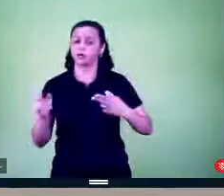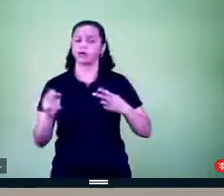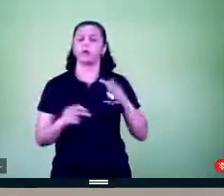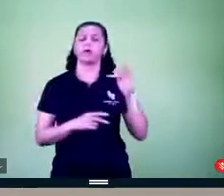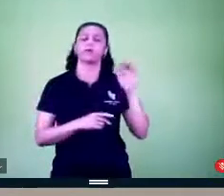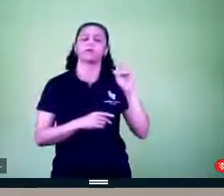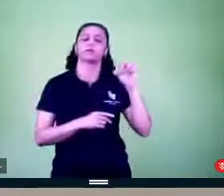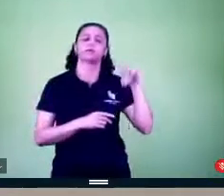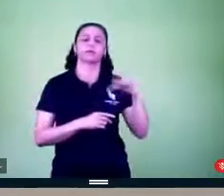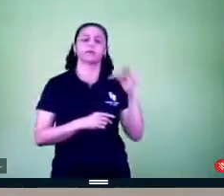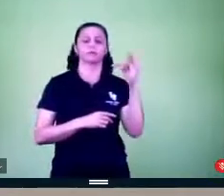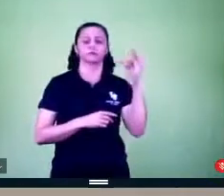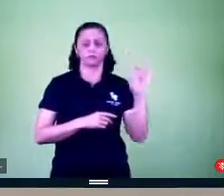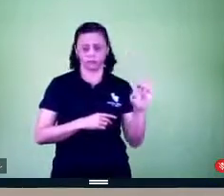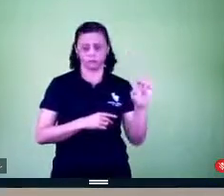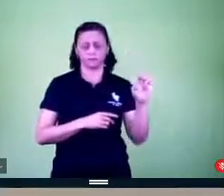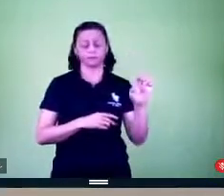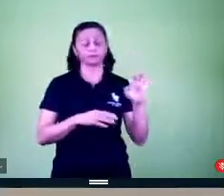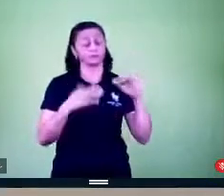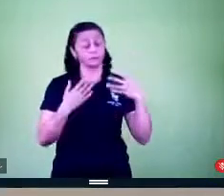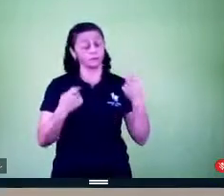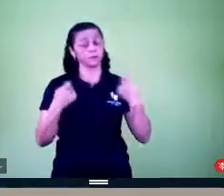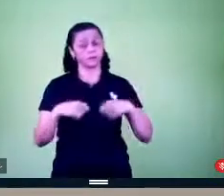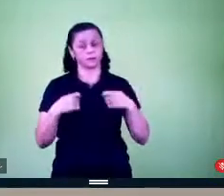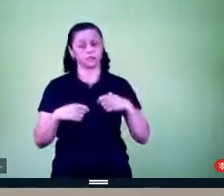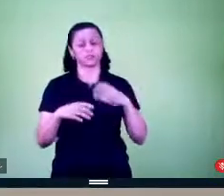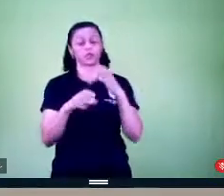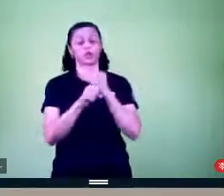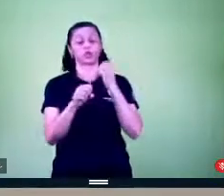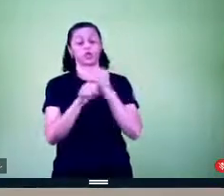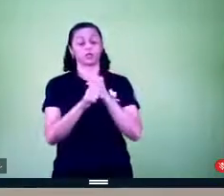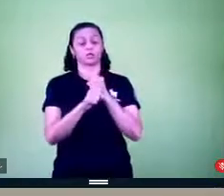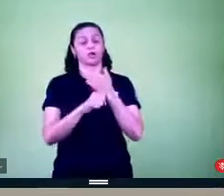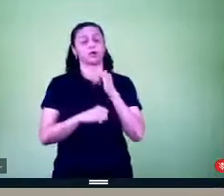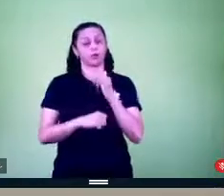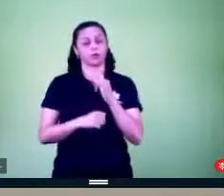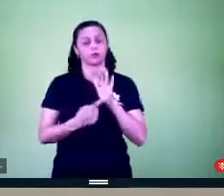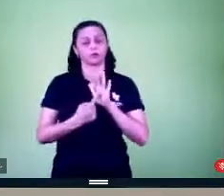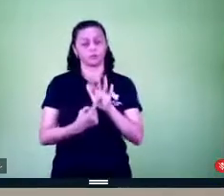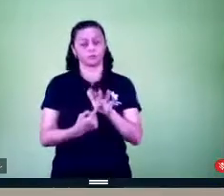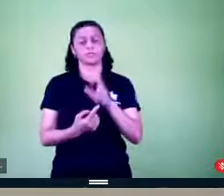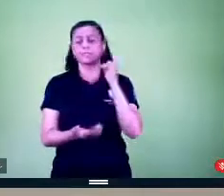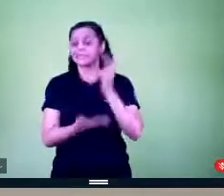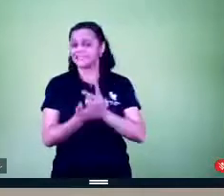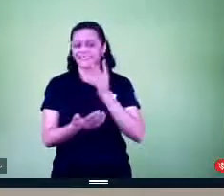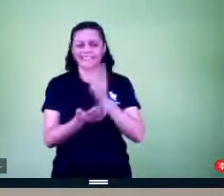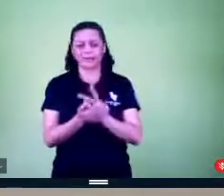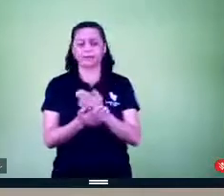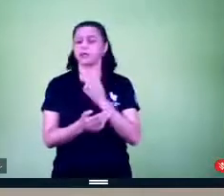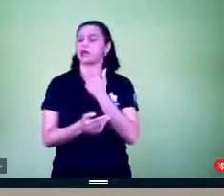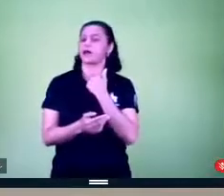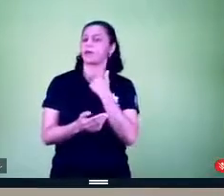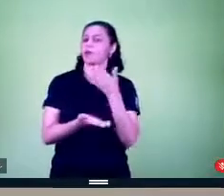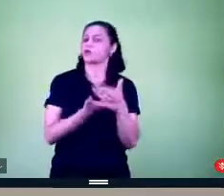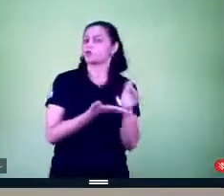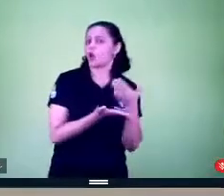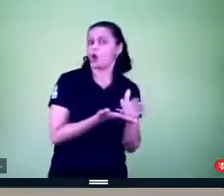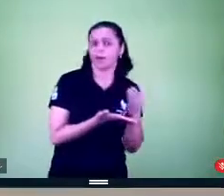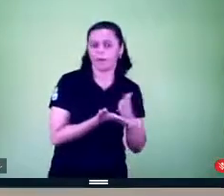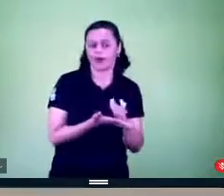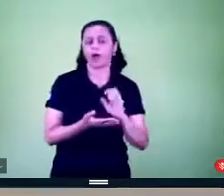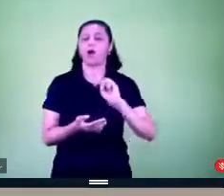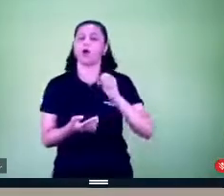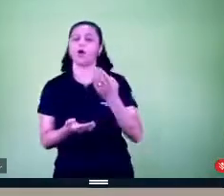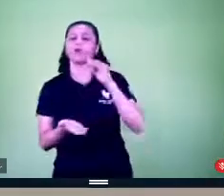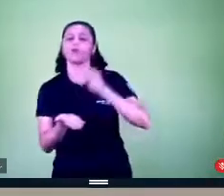ser igual à corrente total produzida. Sempre tem que fechar. Não pode sobrar nada, não pode faltar nada. Ok? O que está sendo gerado